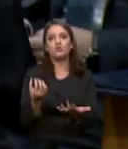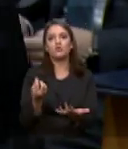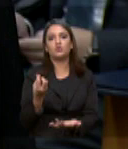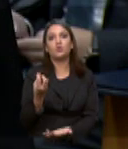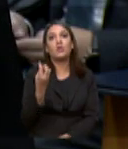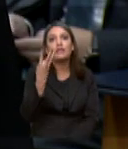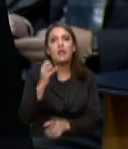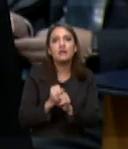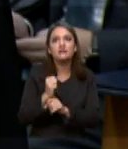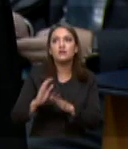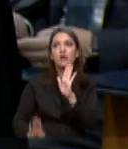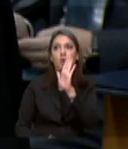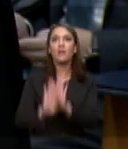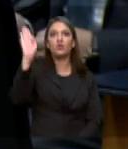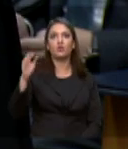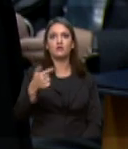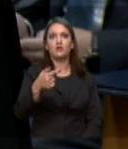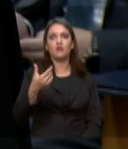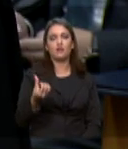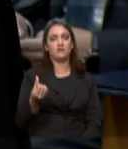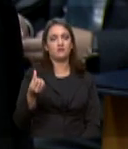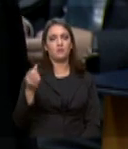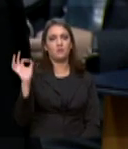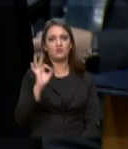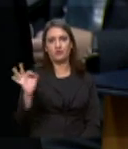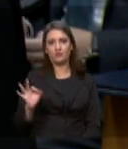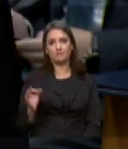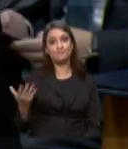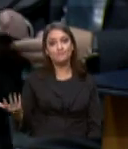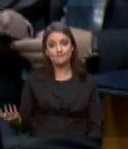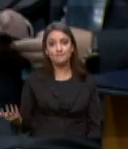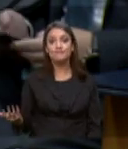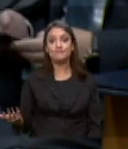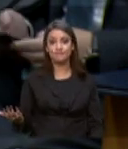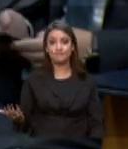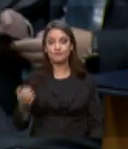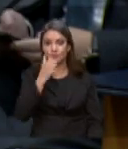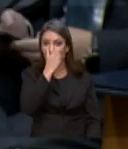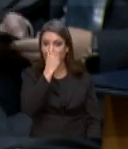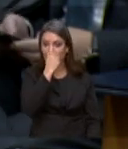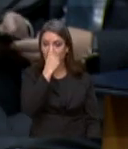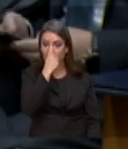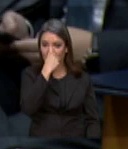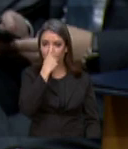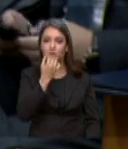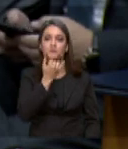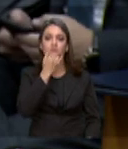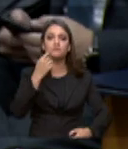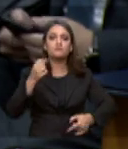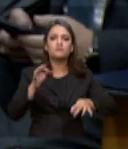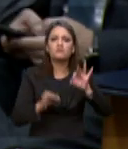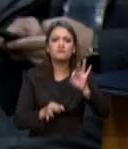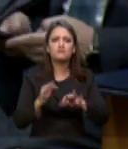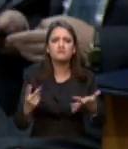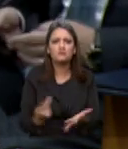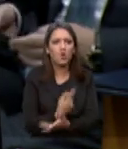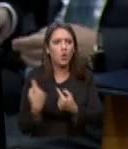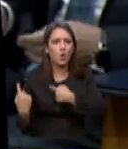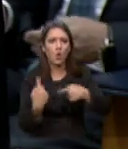gráfico totalmente contraditório. O julgamento dos processos sancionadores, excelências, foi totalmente